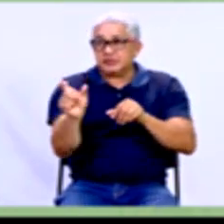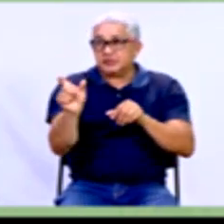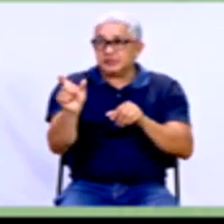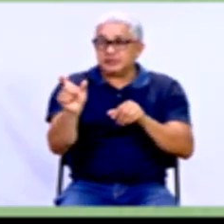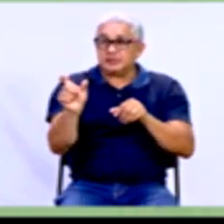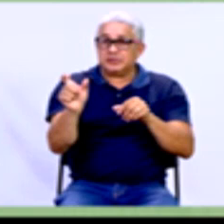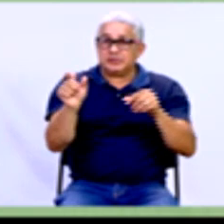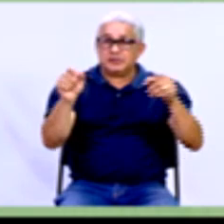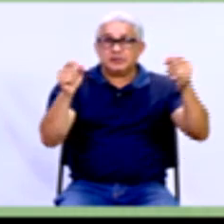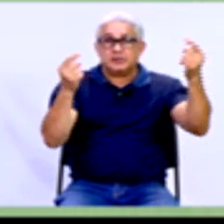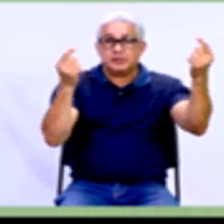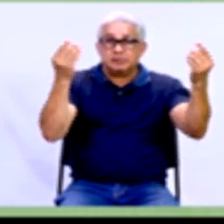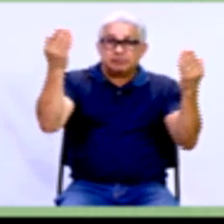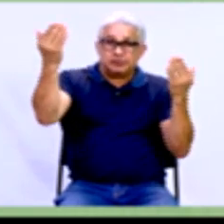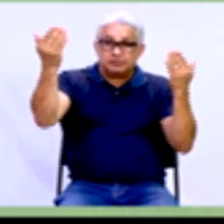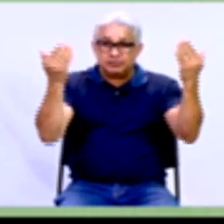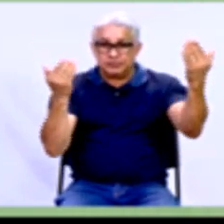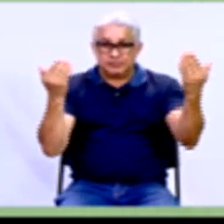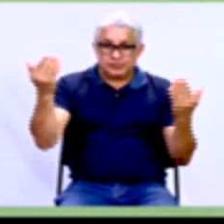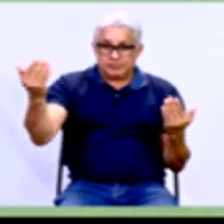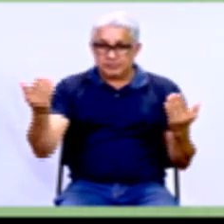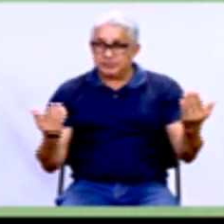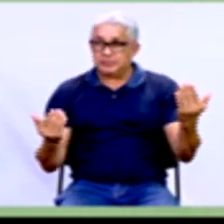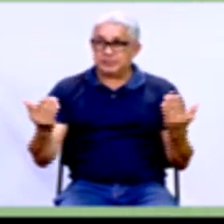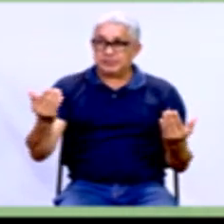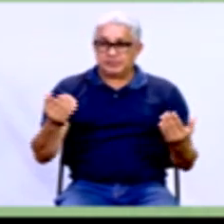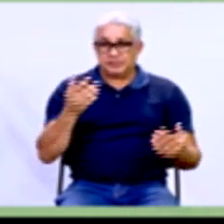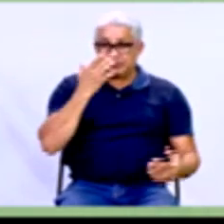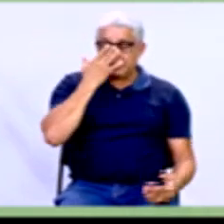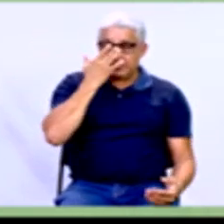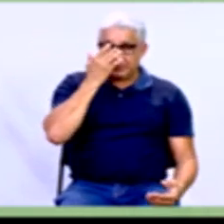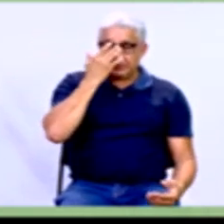ver a correlação. E a gente viu aqui que a correlação deu